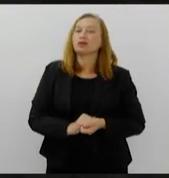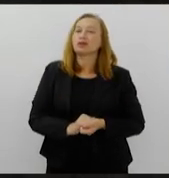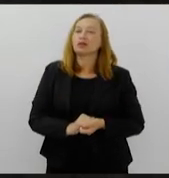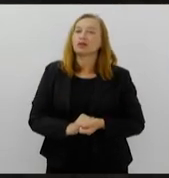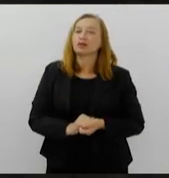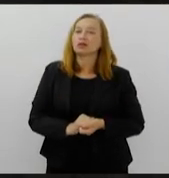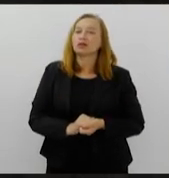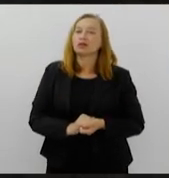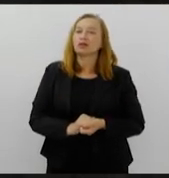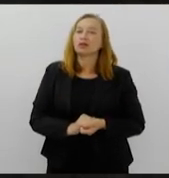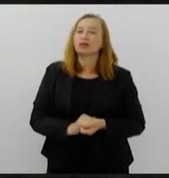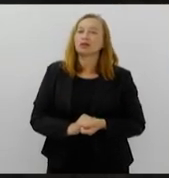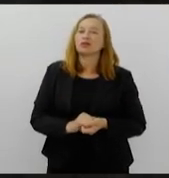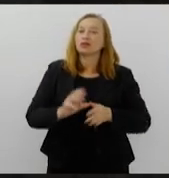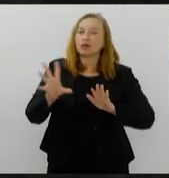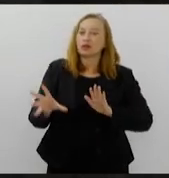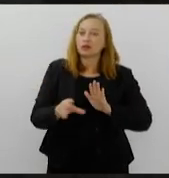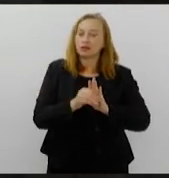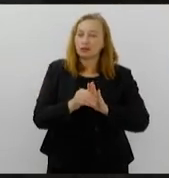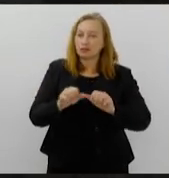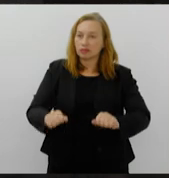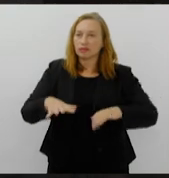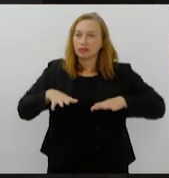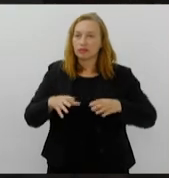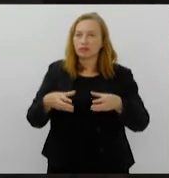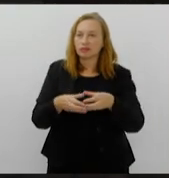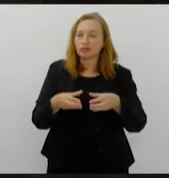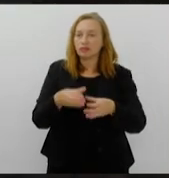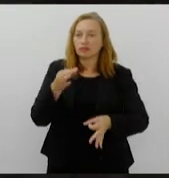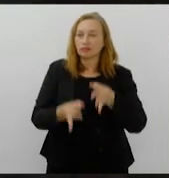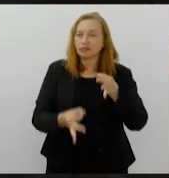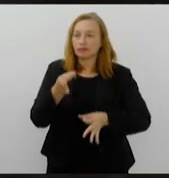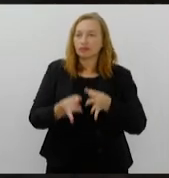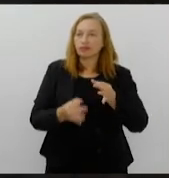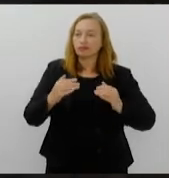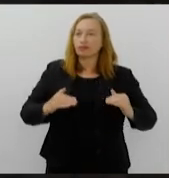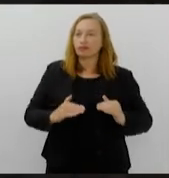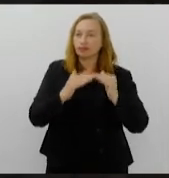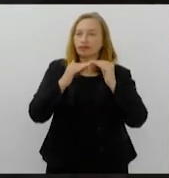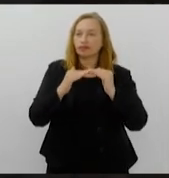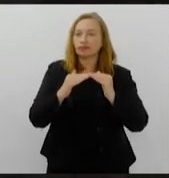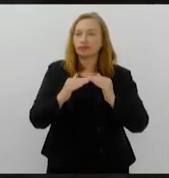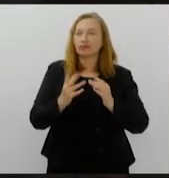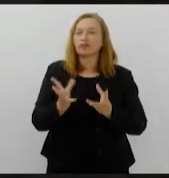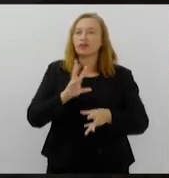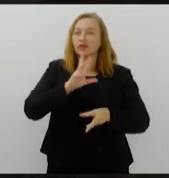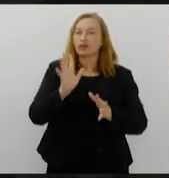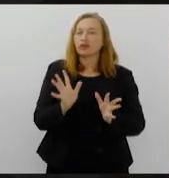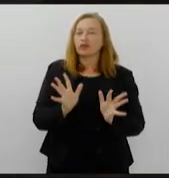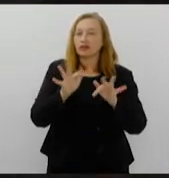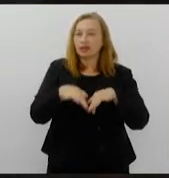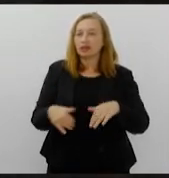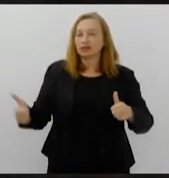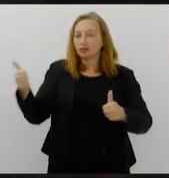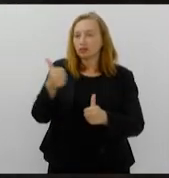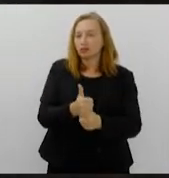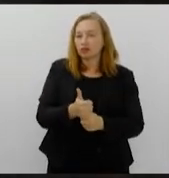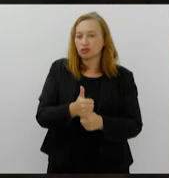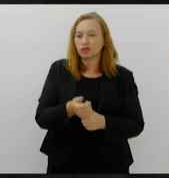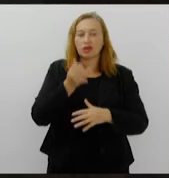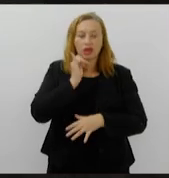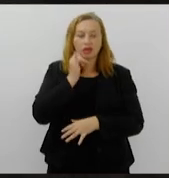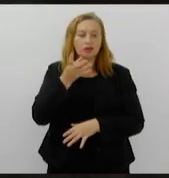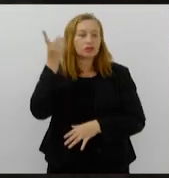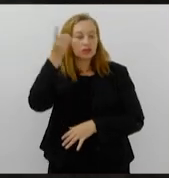Novo parecer, as emendas de plenário da Comissão de Constituição e Justiça favorável, concluindo por substitutivo,